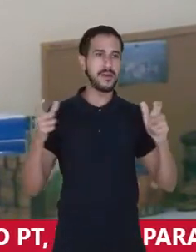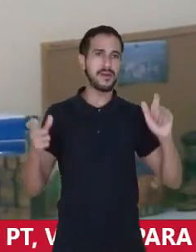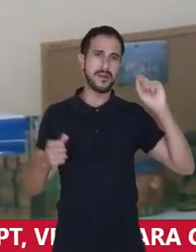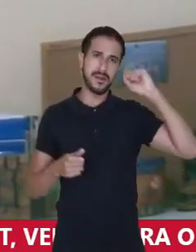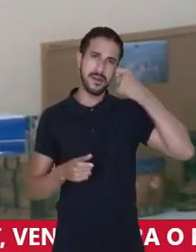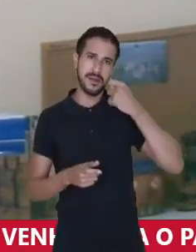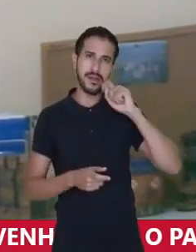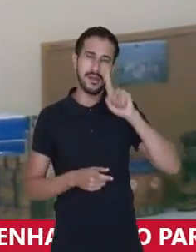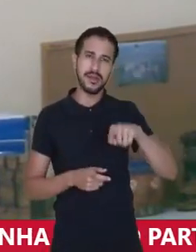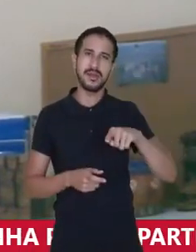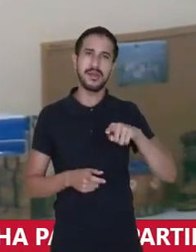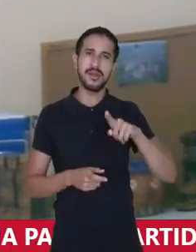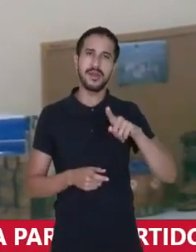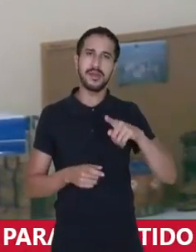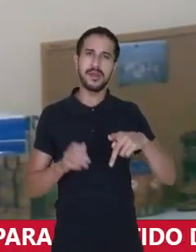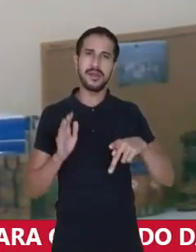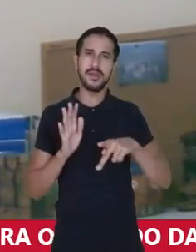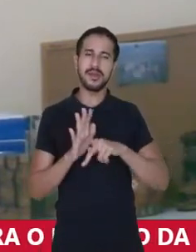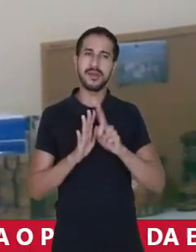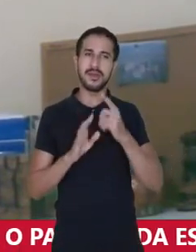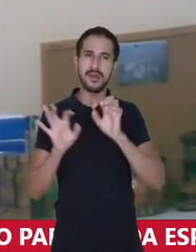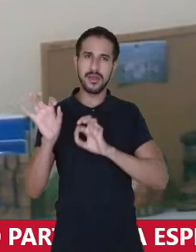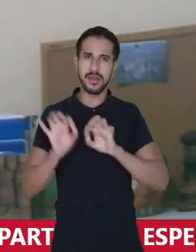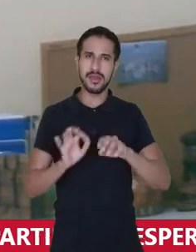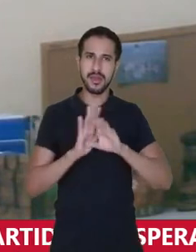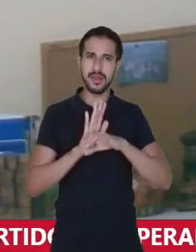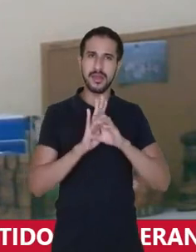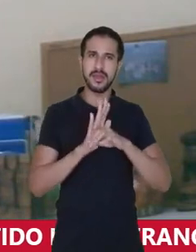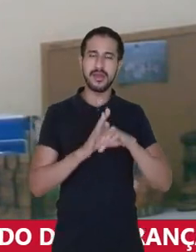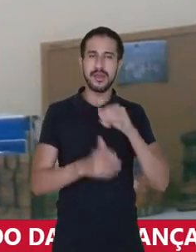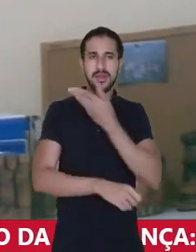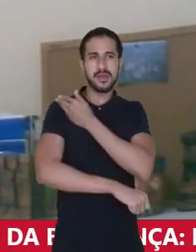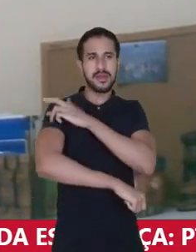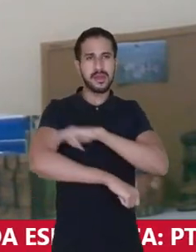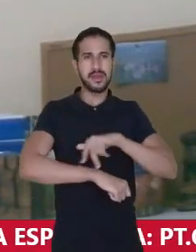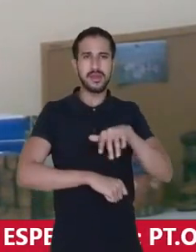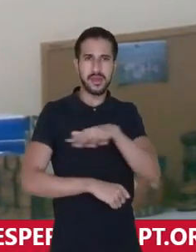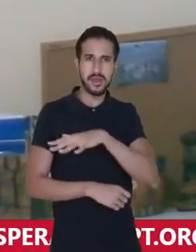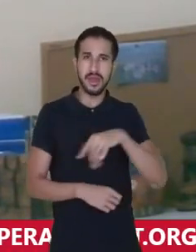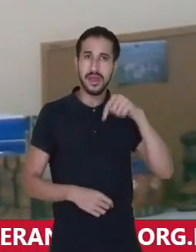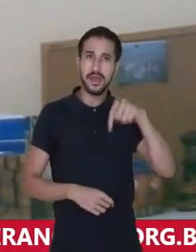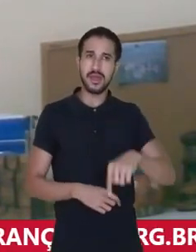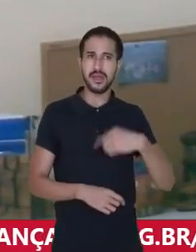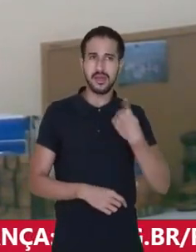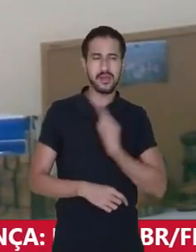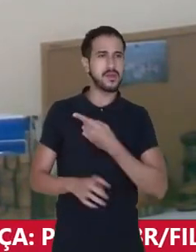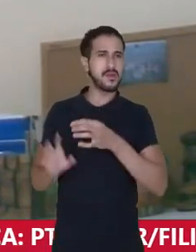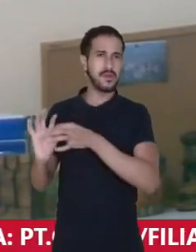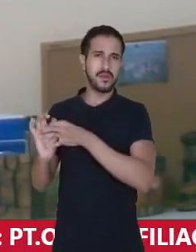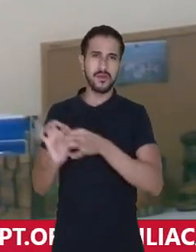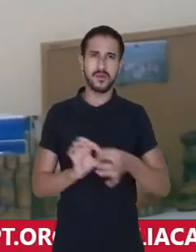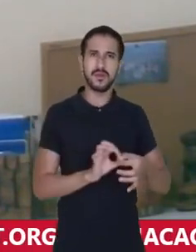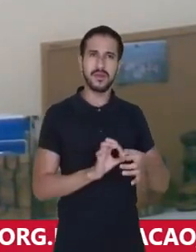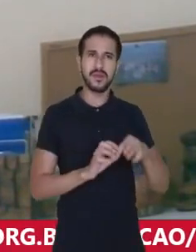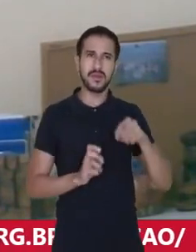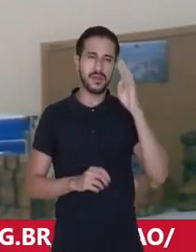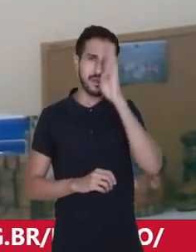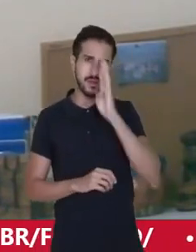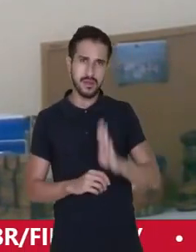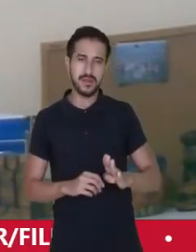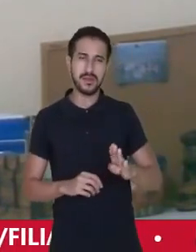essa é a primeira formulação do conceito de racismo ambiental. Quando ele chega aqui no nosso contexto, no contexto brasileiro, no